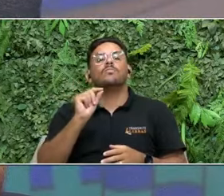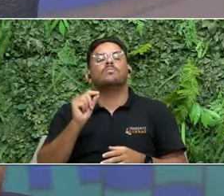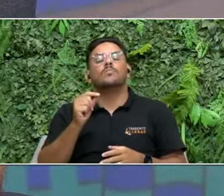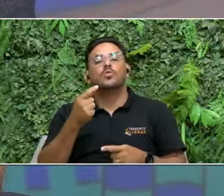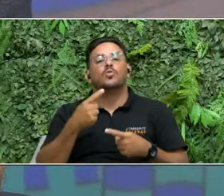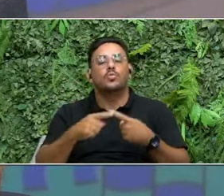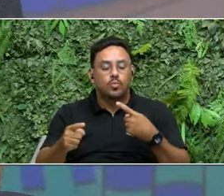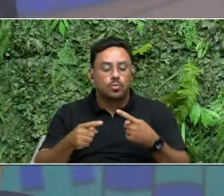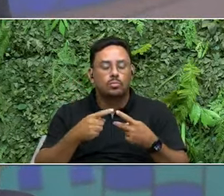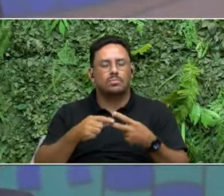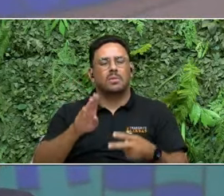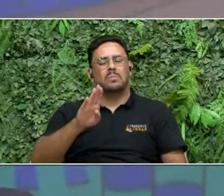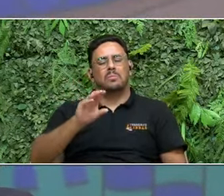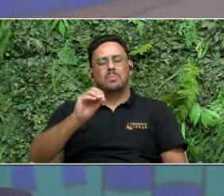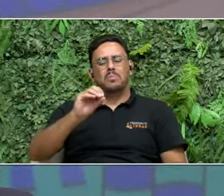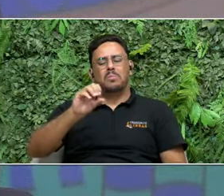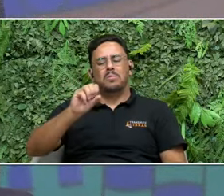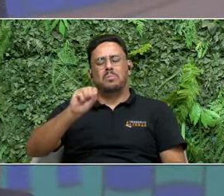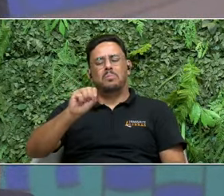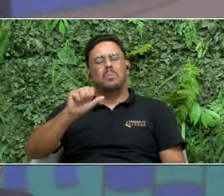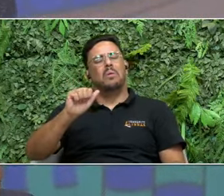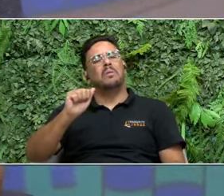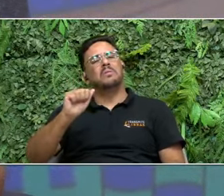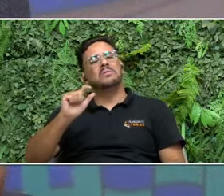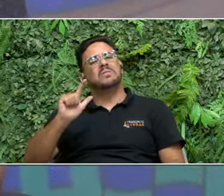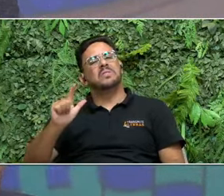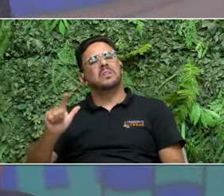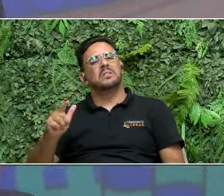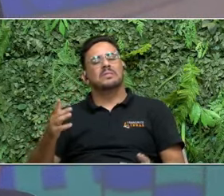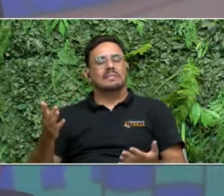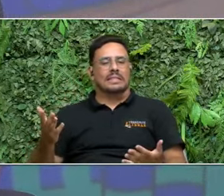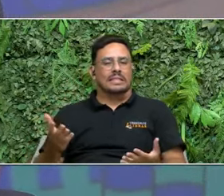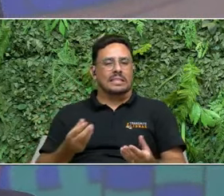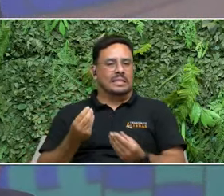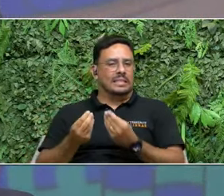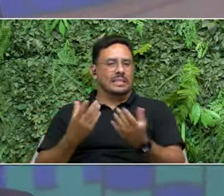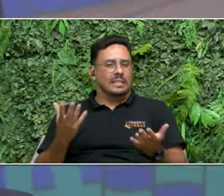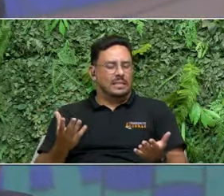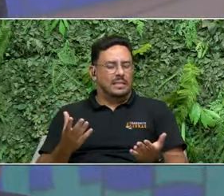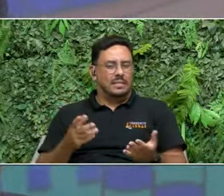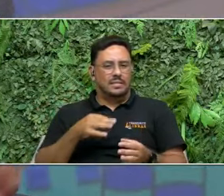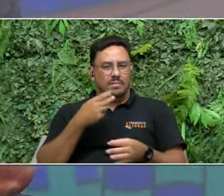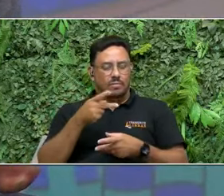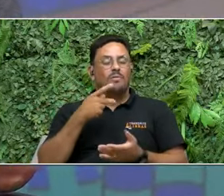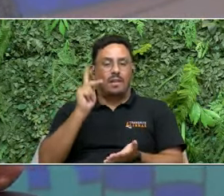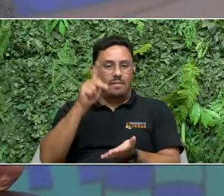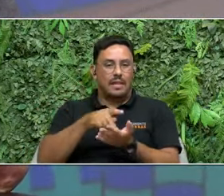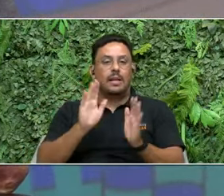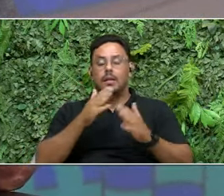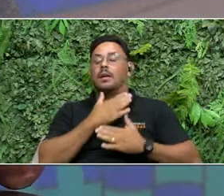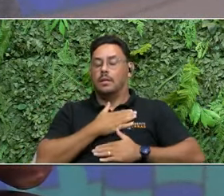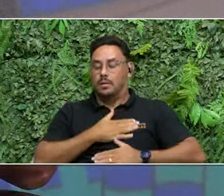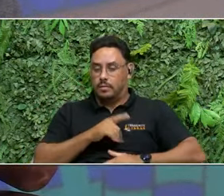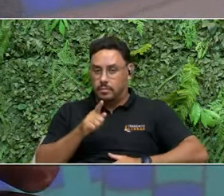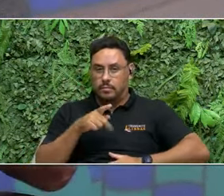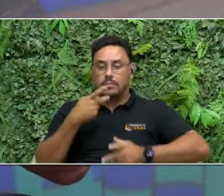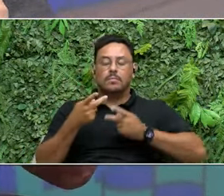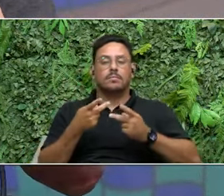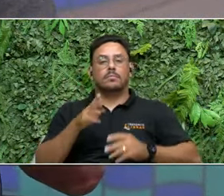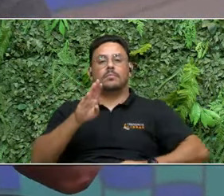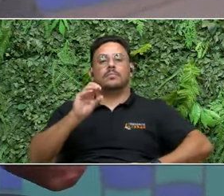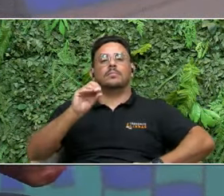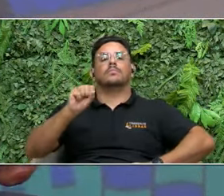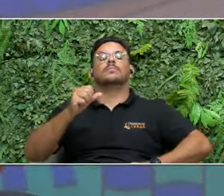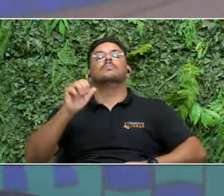disse que o juiz é um bossal bom ele não disse que vamos vamos ser justo vamos vamos com calma Ele não disse o cara é um